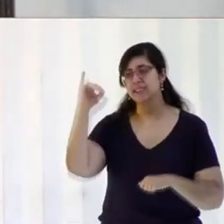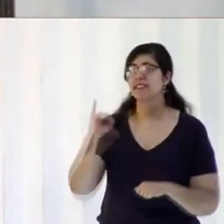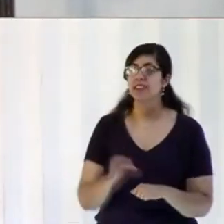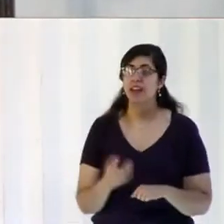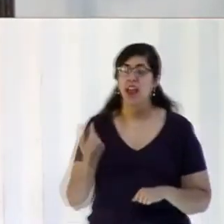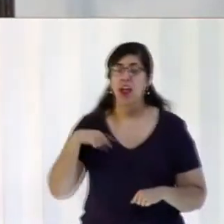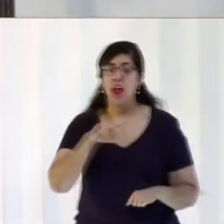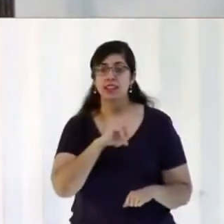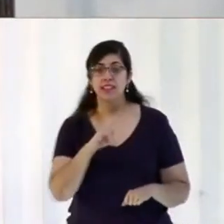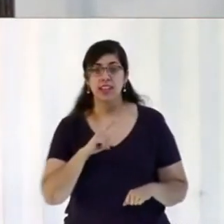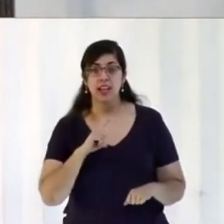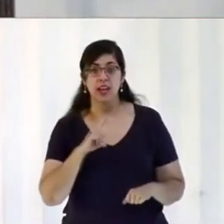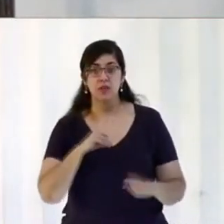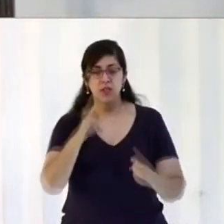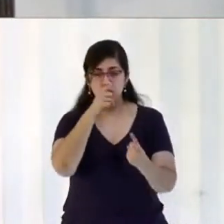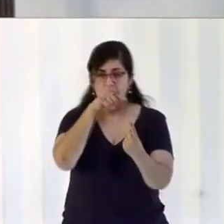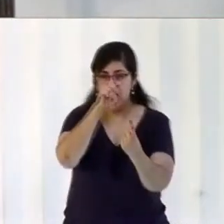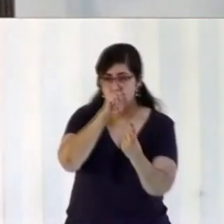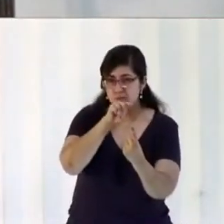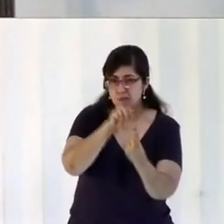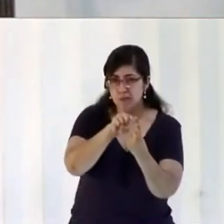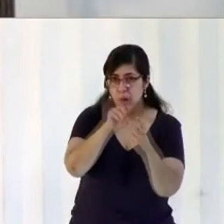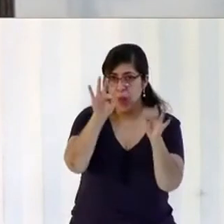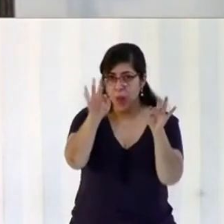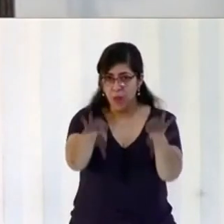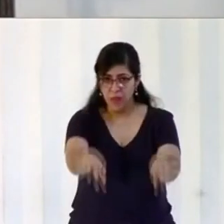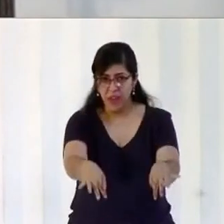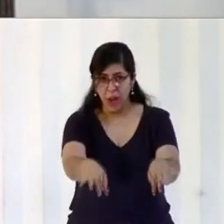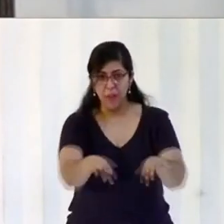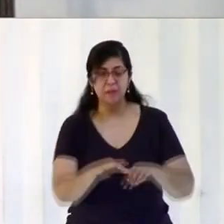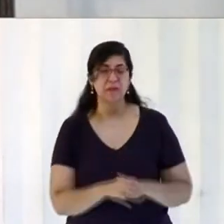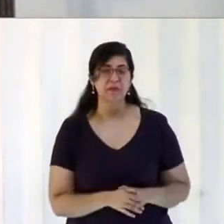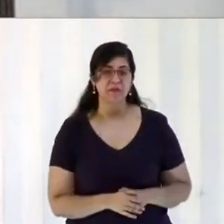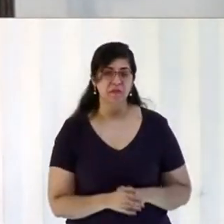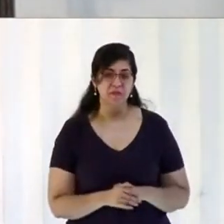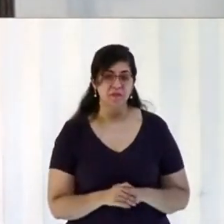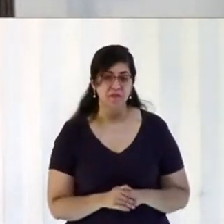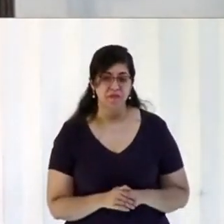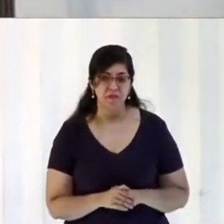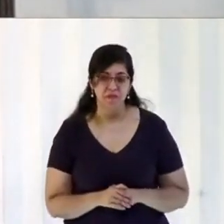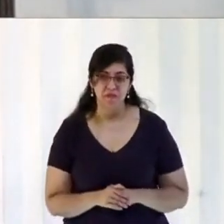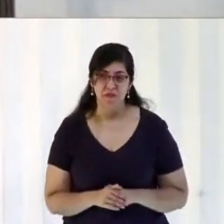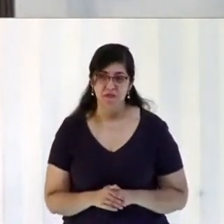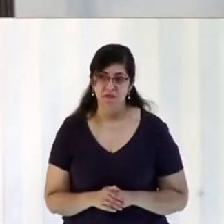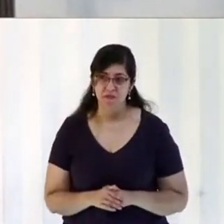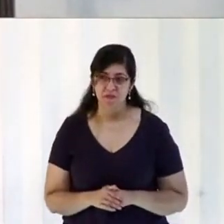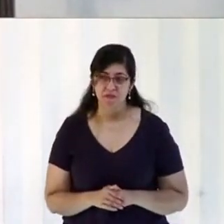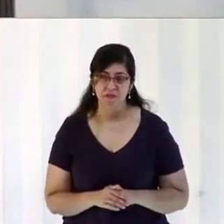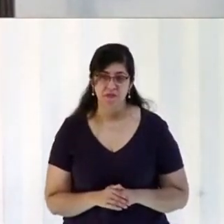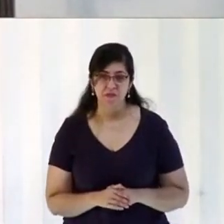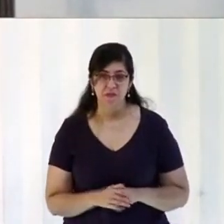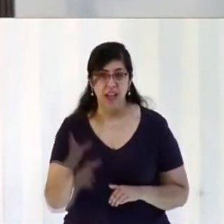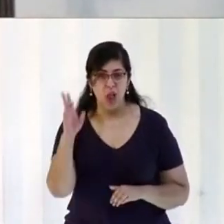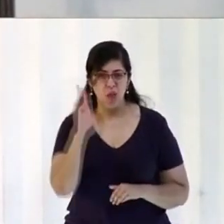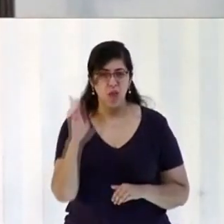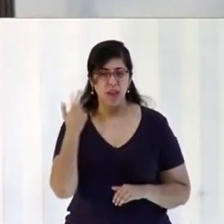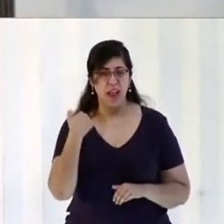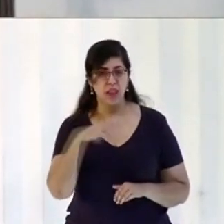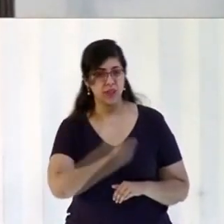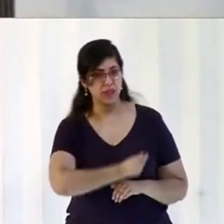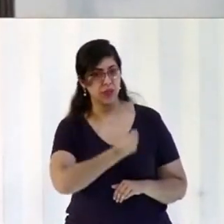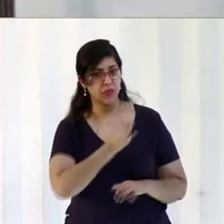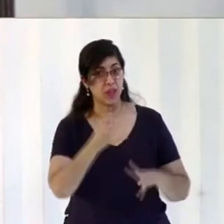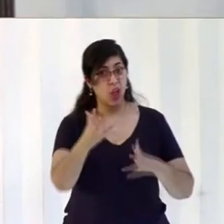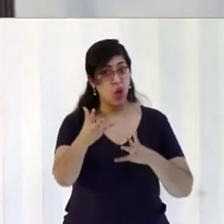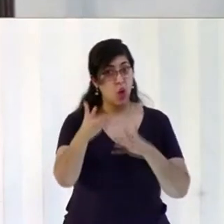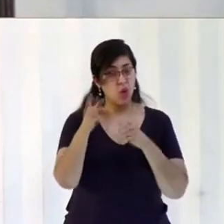chegaremos lá ao final, depois de uns 30 minutos, um pouquinho mais, um pouquinho menos, a uma aplicação. O